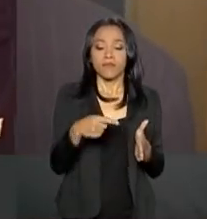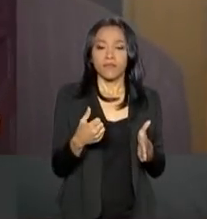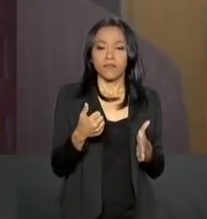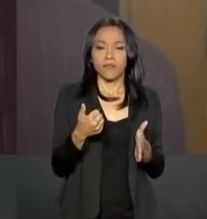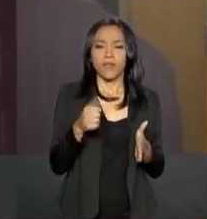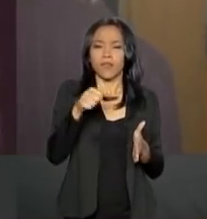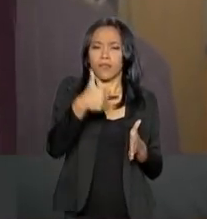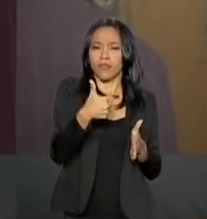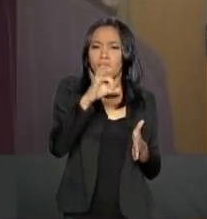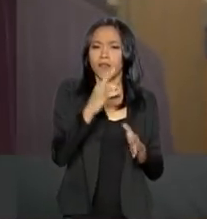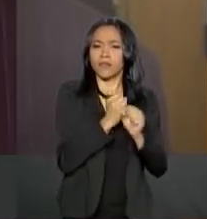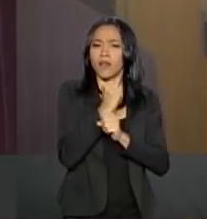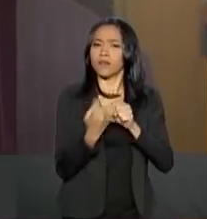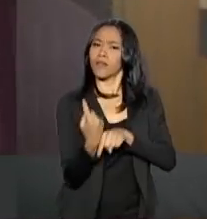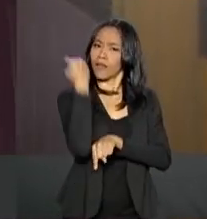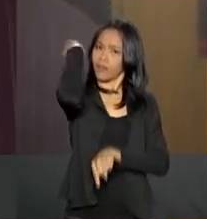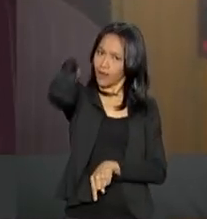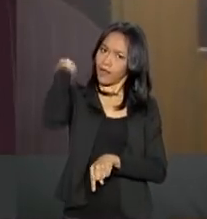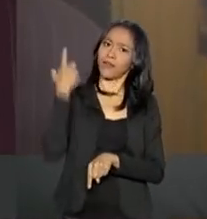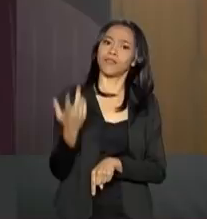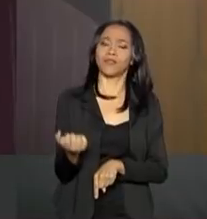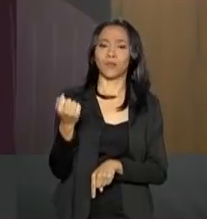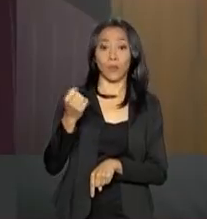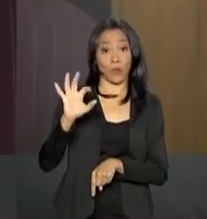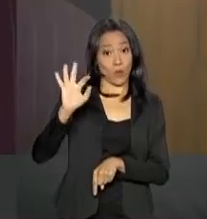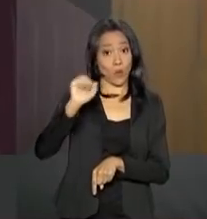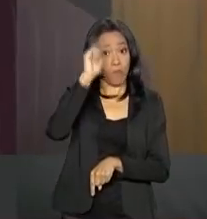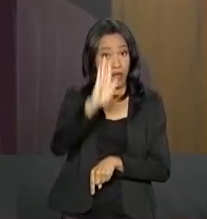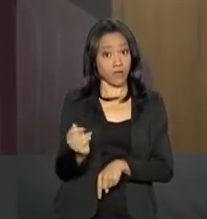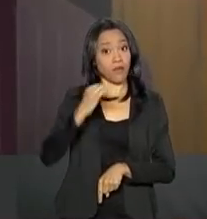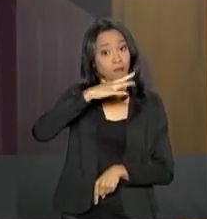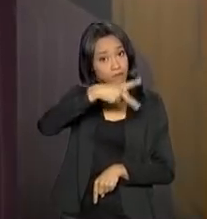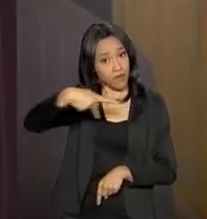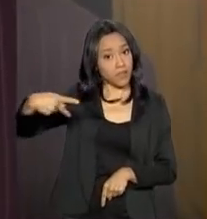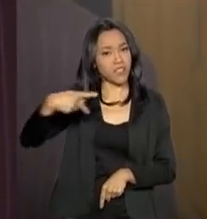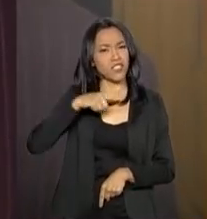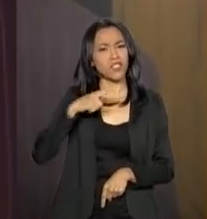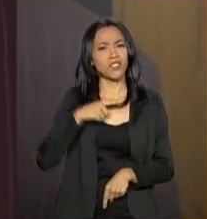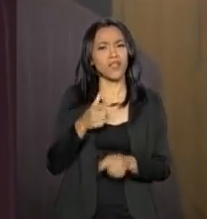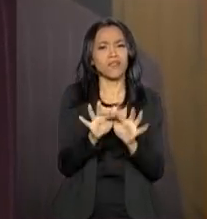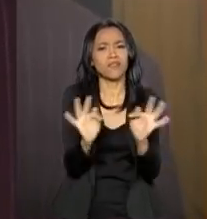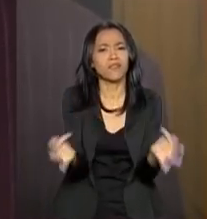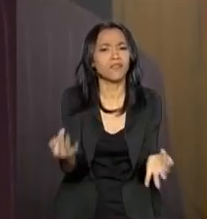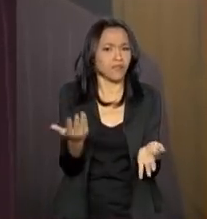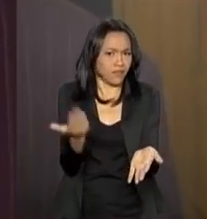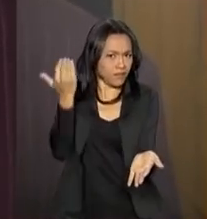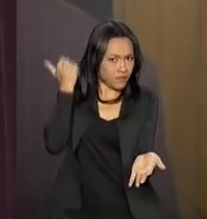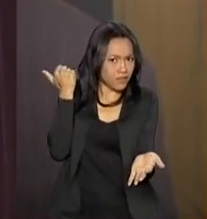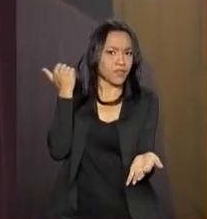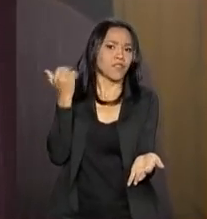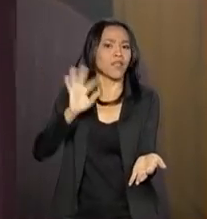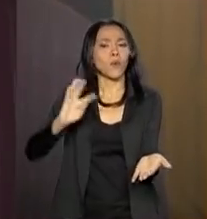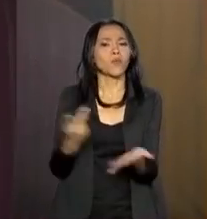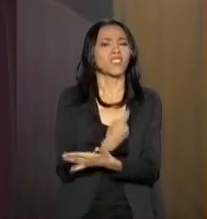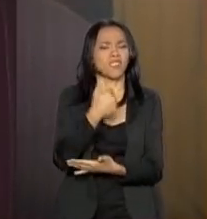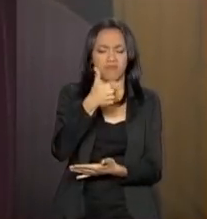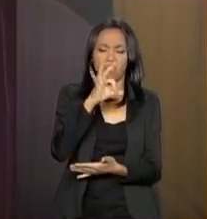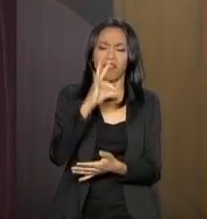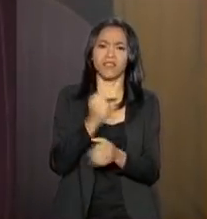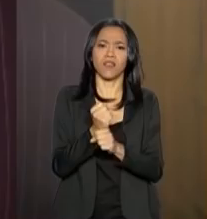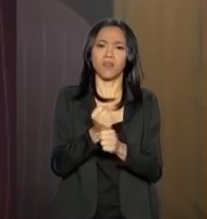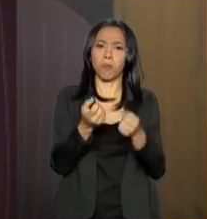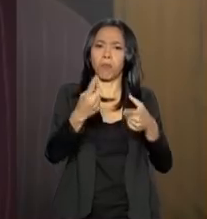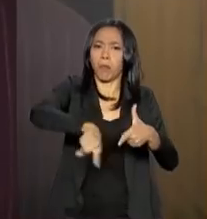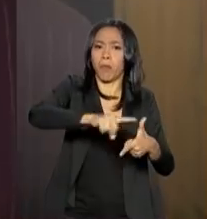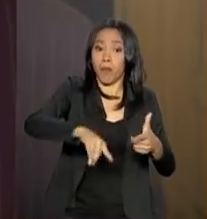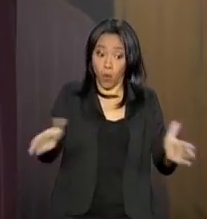anos atrás quando o G20 era um foro de Ministro de Finanças e de presidentes de bancos centrais quando com a crise que ocorreu 10 anos atrás o G20